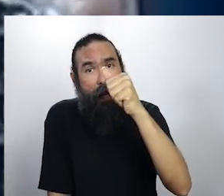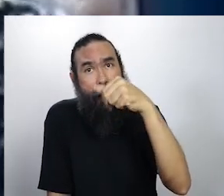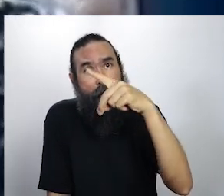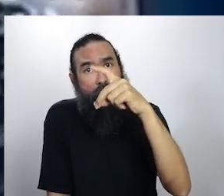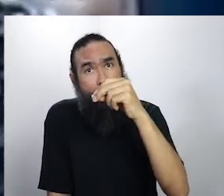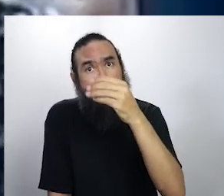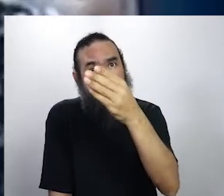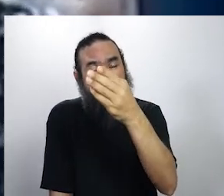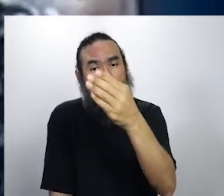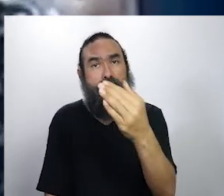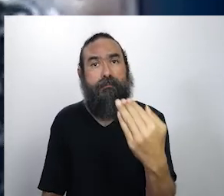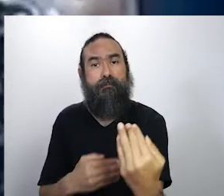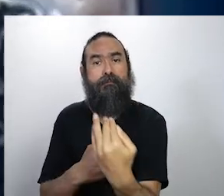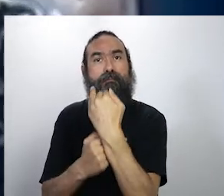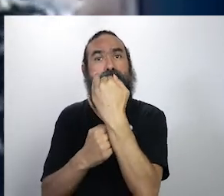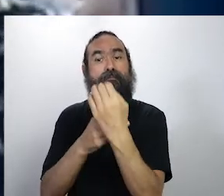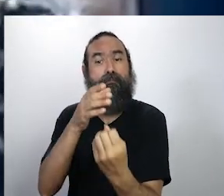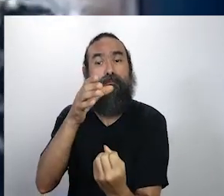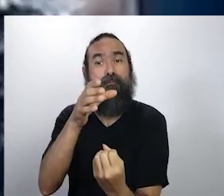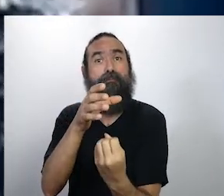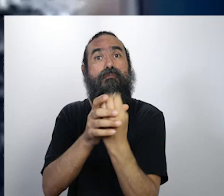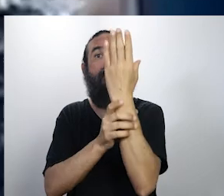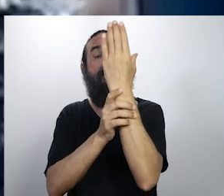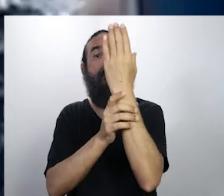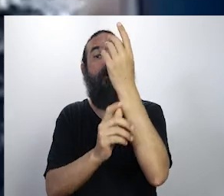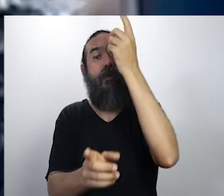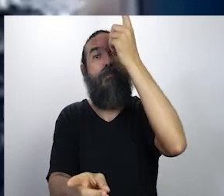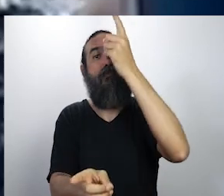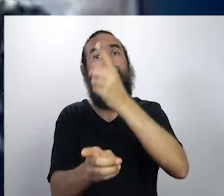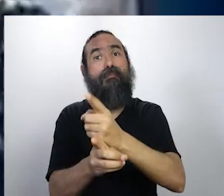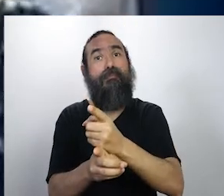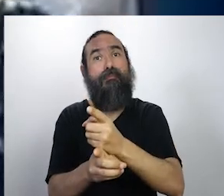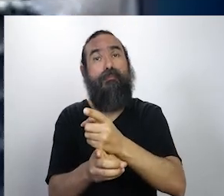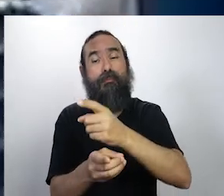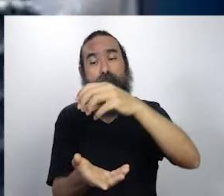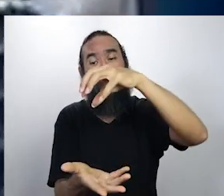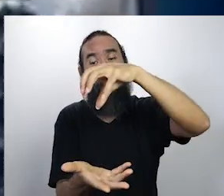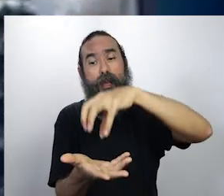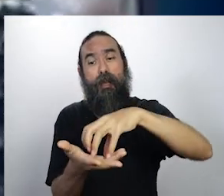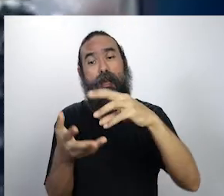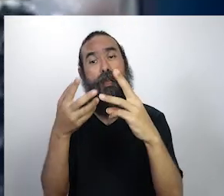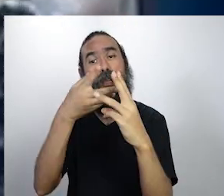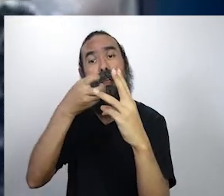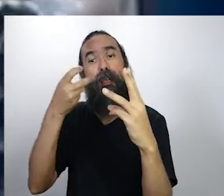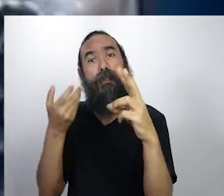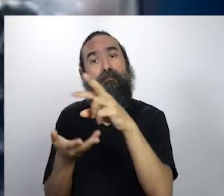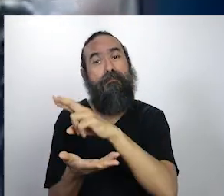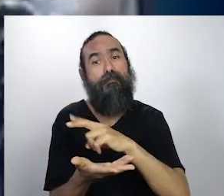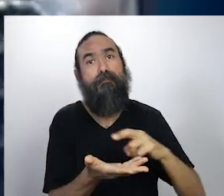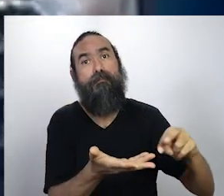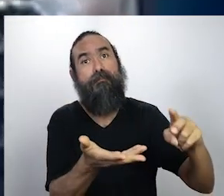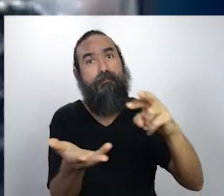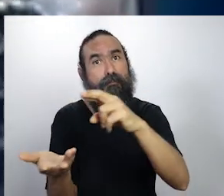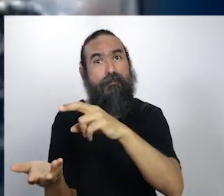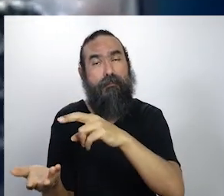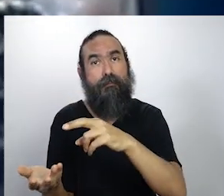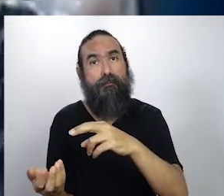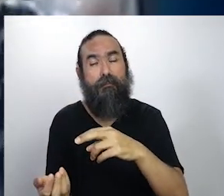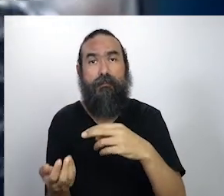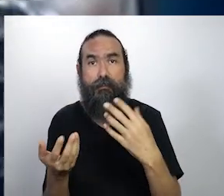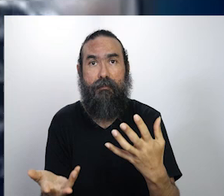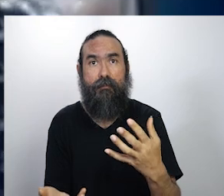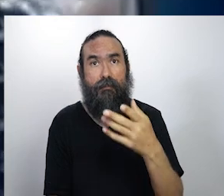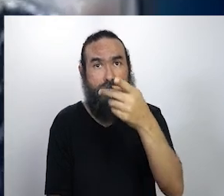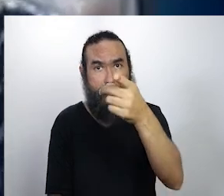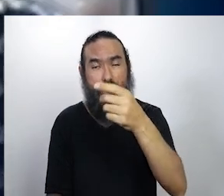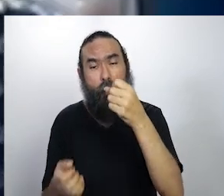sempre coisas incríveis para falar, que eu acho que estão no território de interesse, de ação e de vida de todos